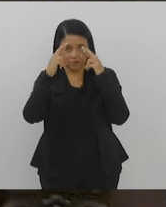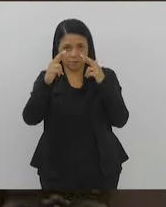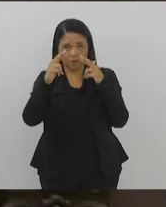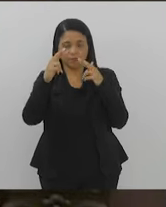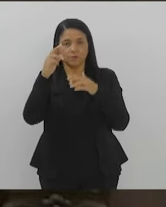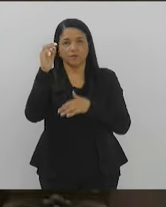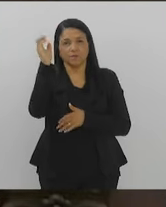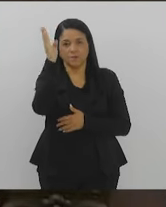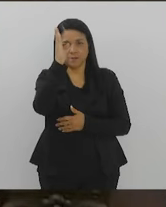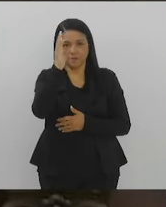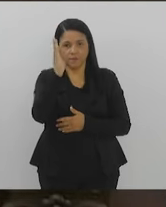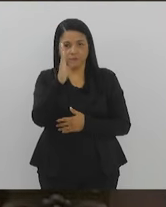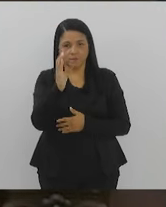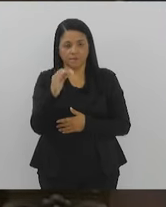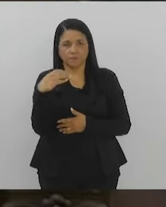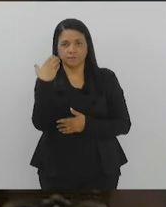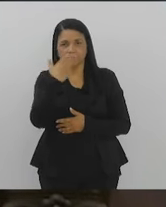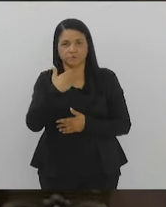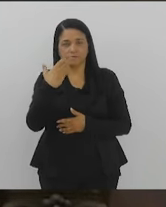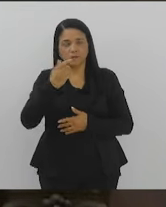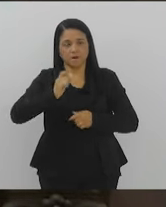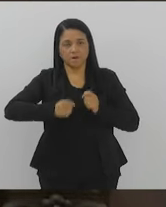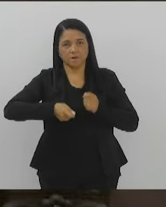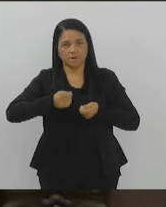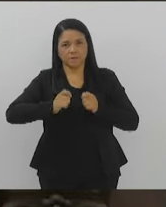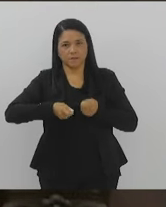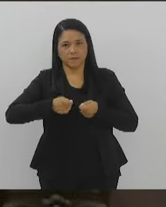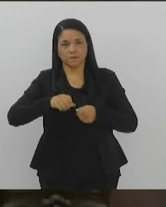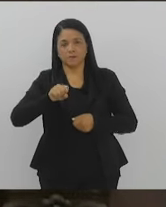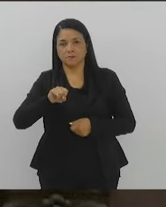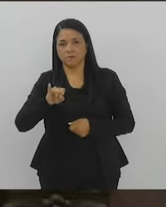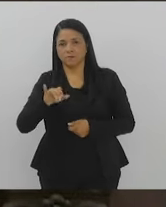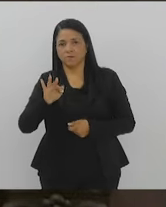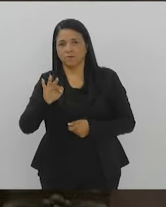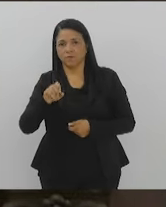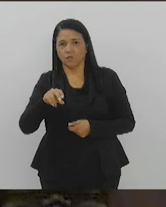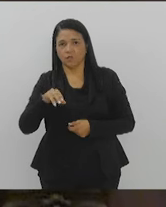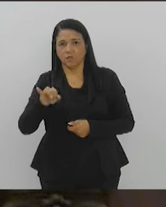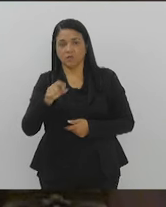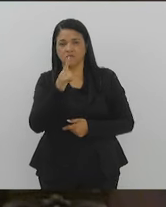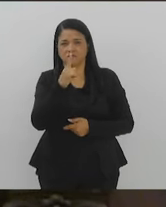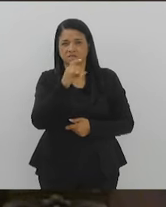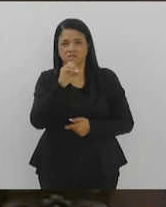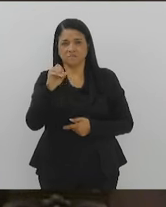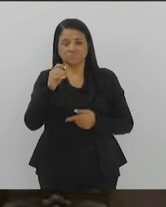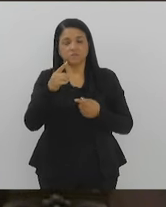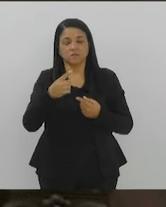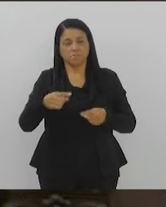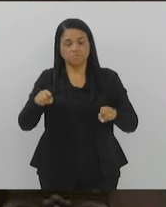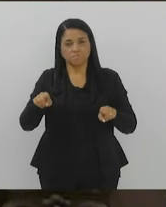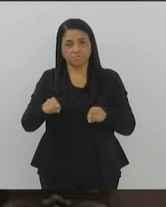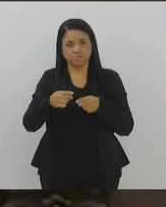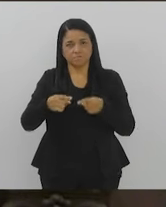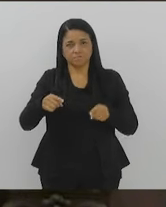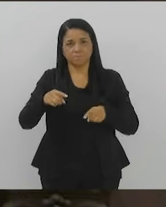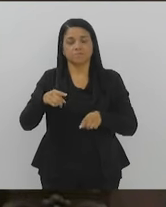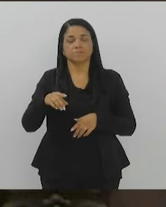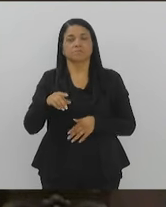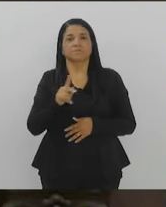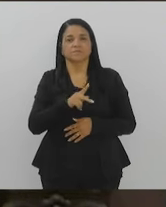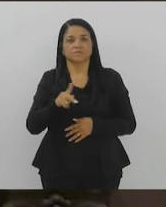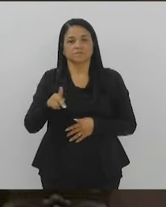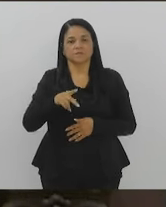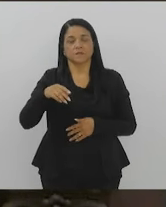executado pela Banda Sinfônica do Centenário, sob a regência do maestro Pastor Elias